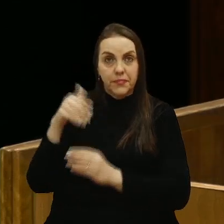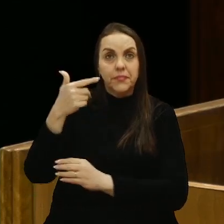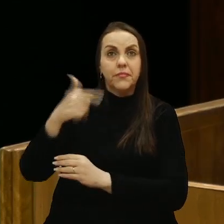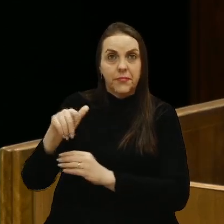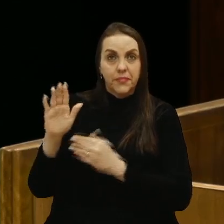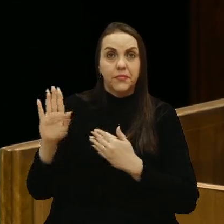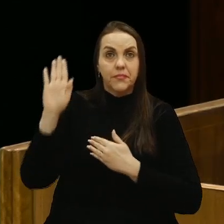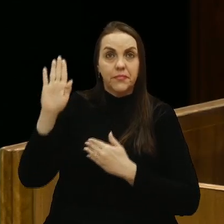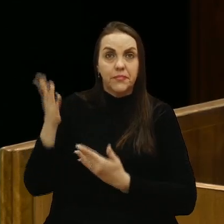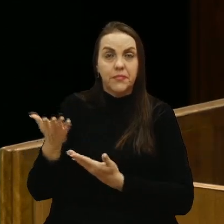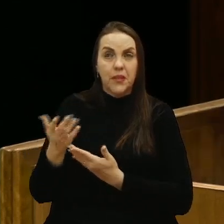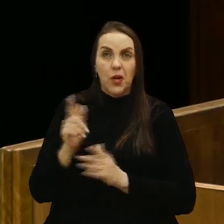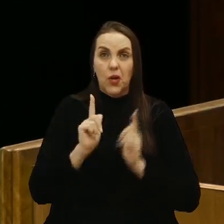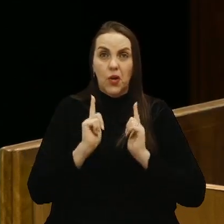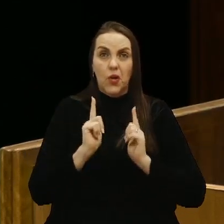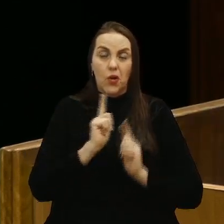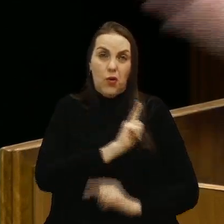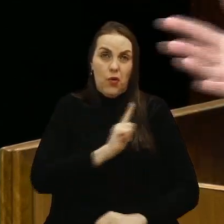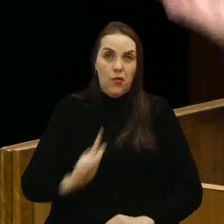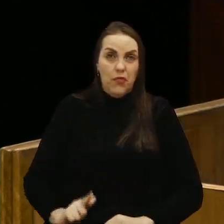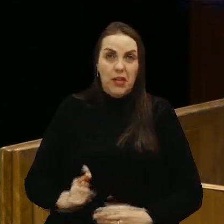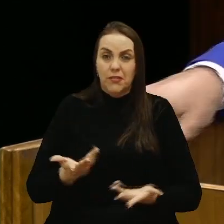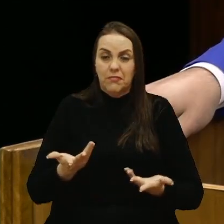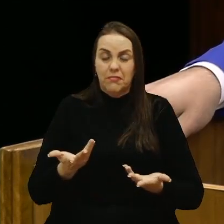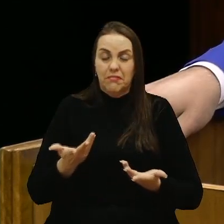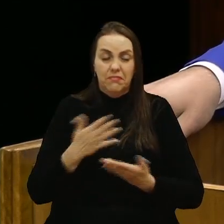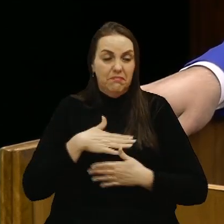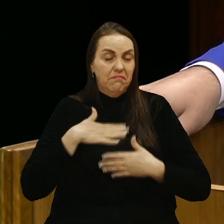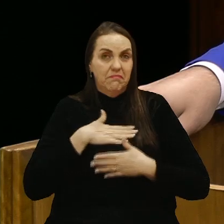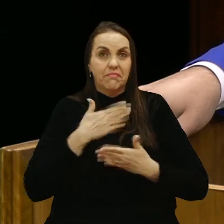faz um governo que não agrada a ninguém.